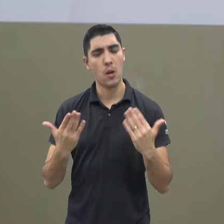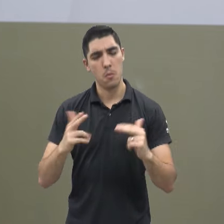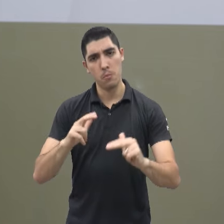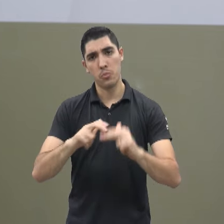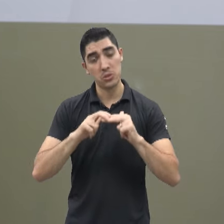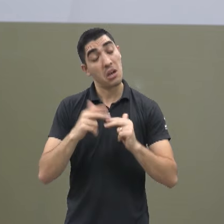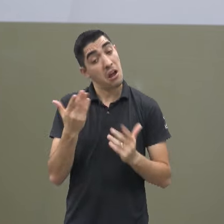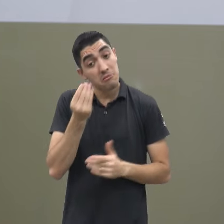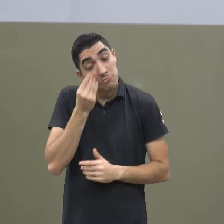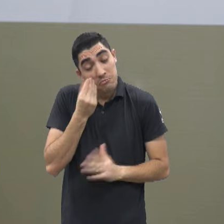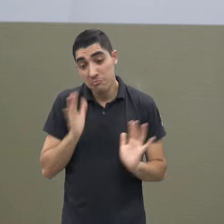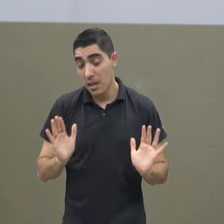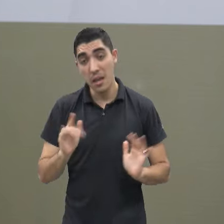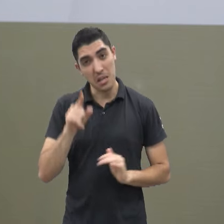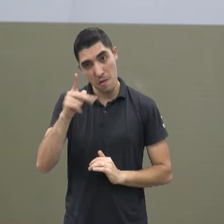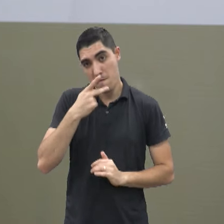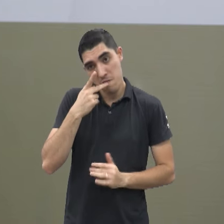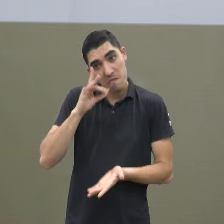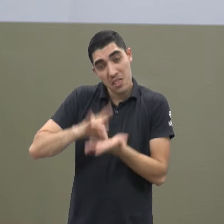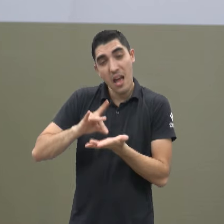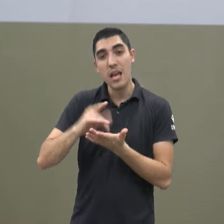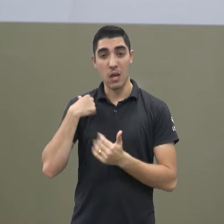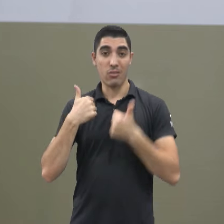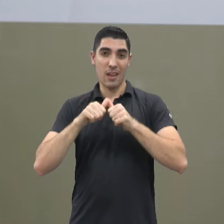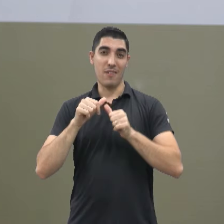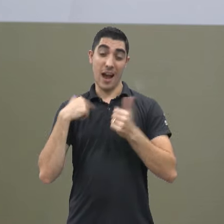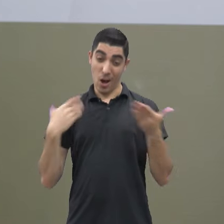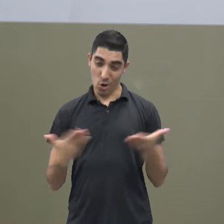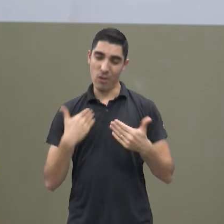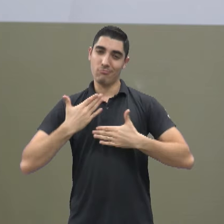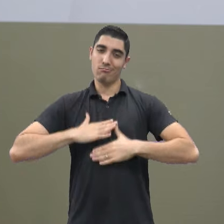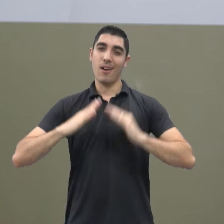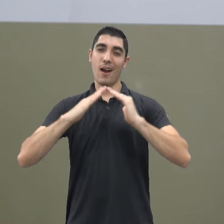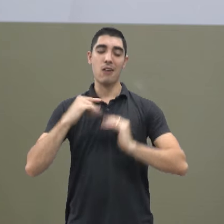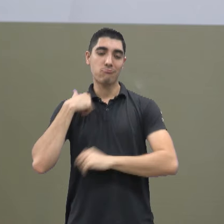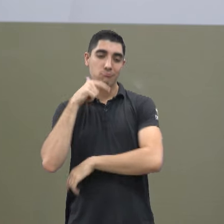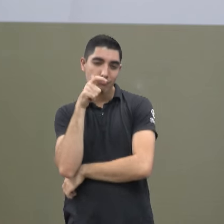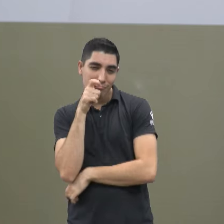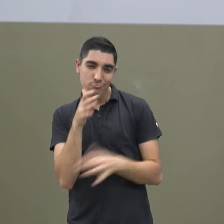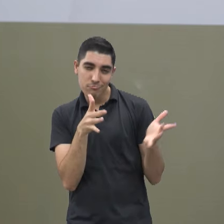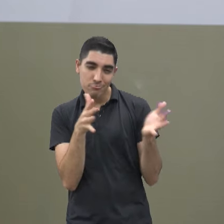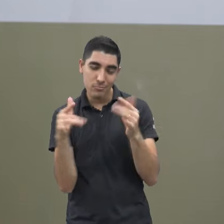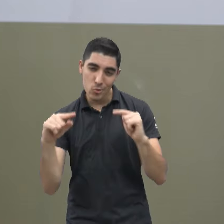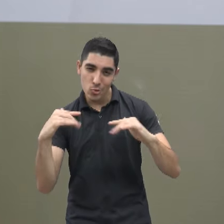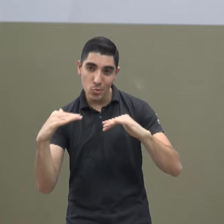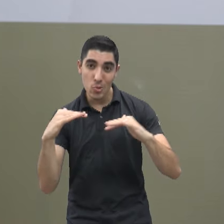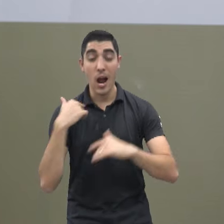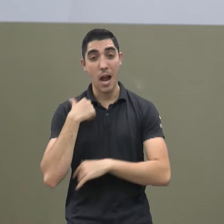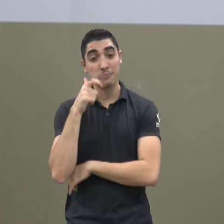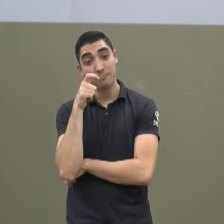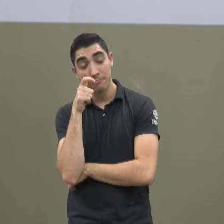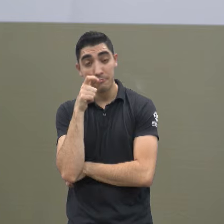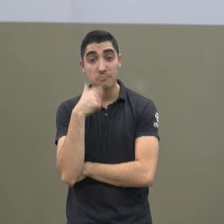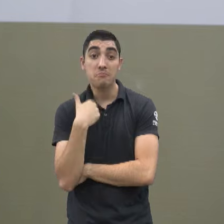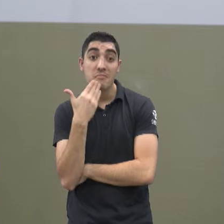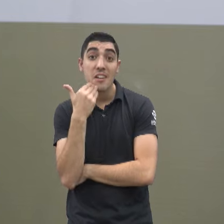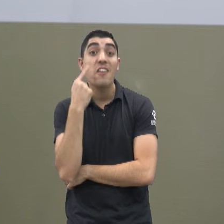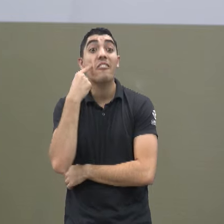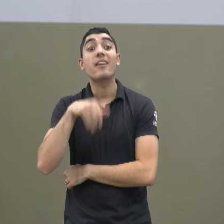é o que você falou, eu vou estar em casa vendo a televisão, acompanhando. A única coisa ruim disso é que eu só vou poder analisar o time depois de saber quem ganhou, né?